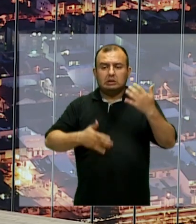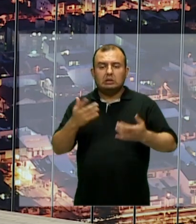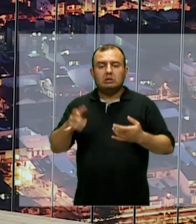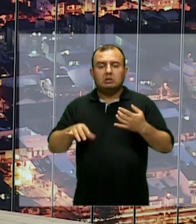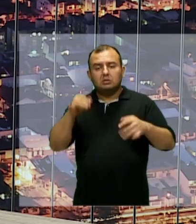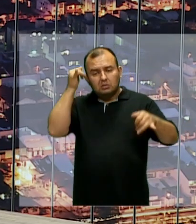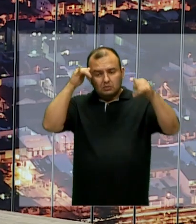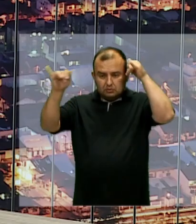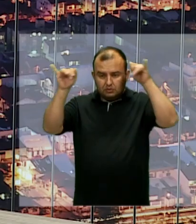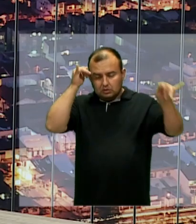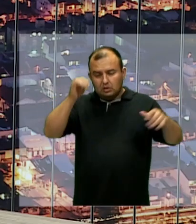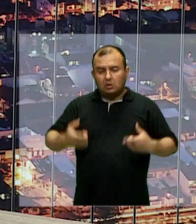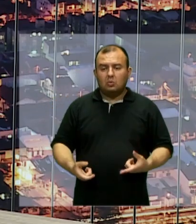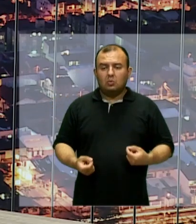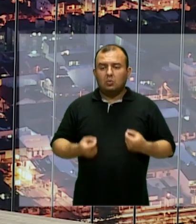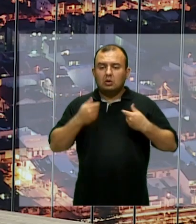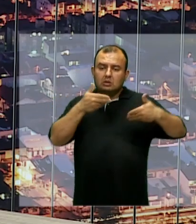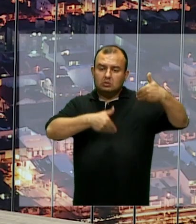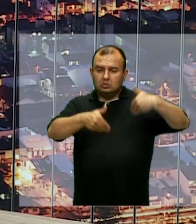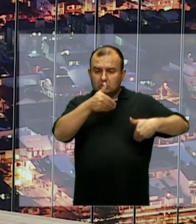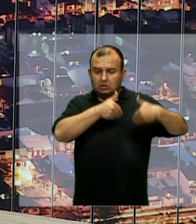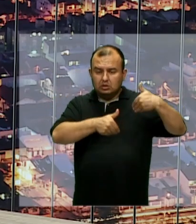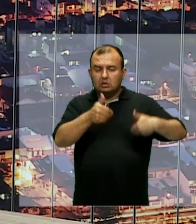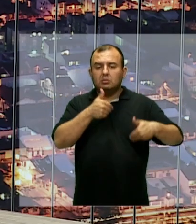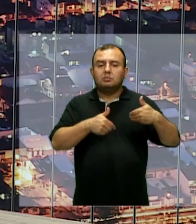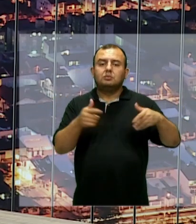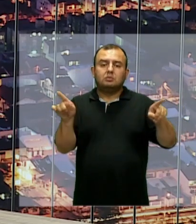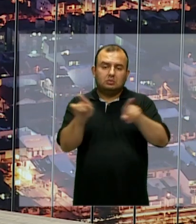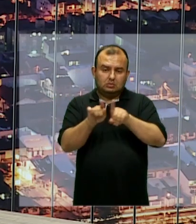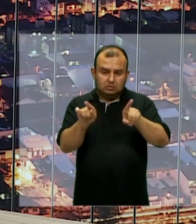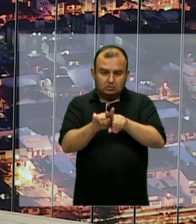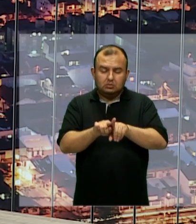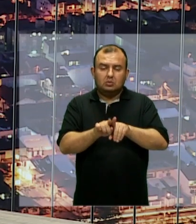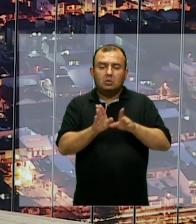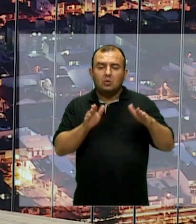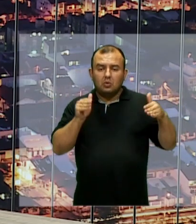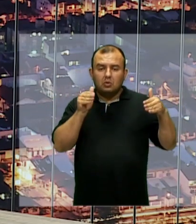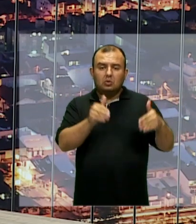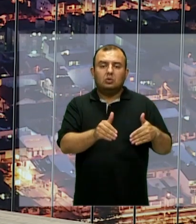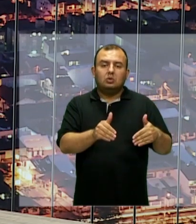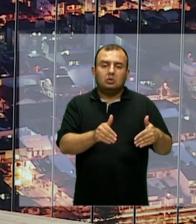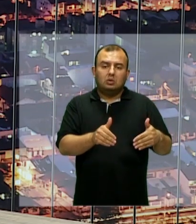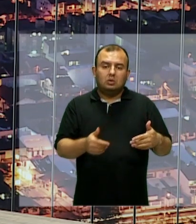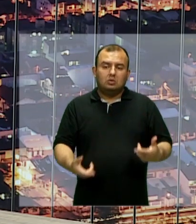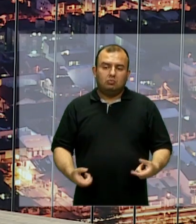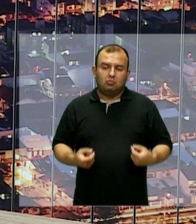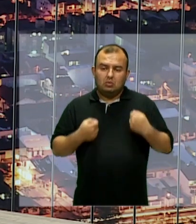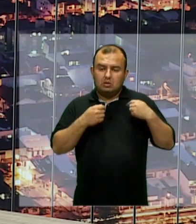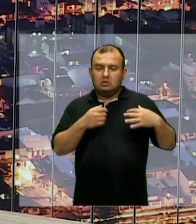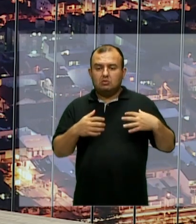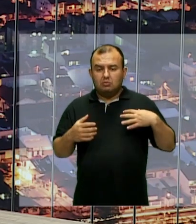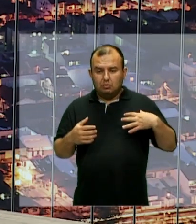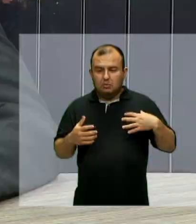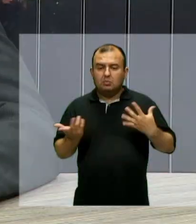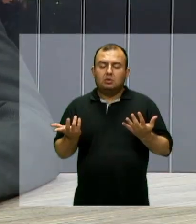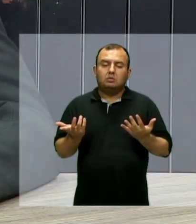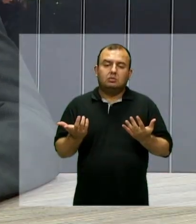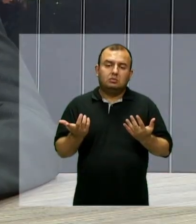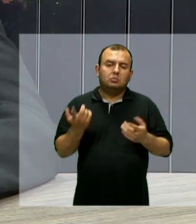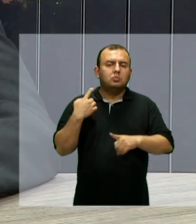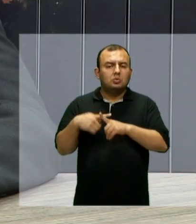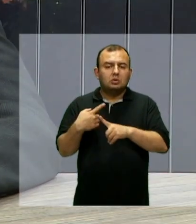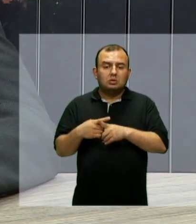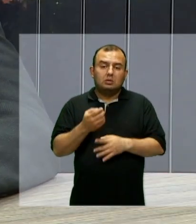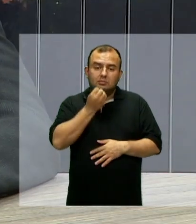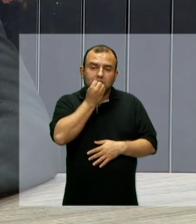formas de prevenção e tratamento especificamente do câncer de mama e por quê?